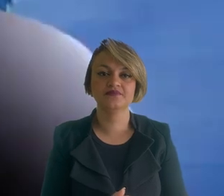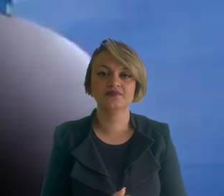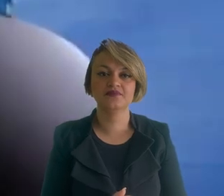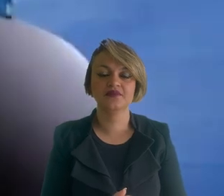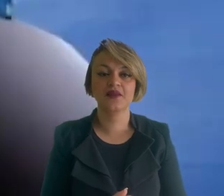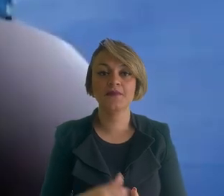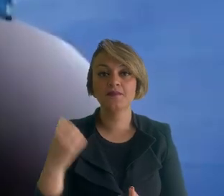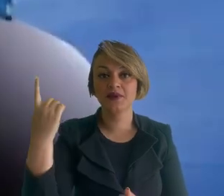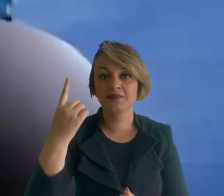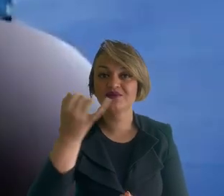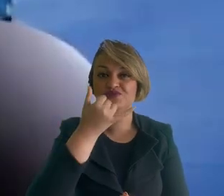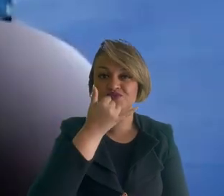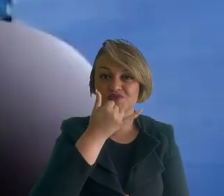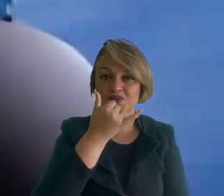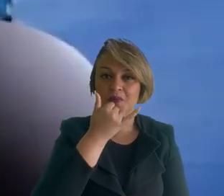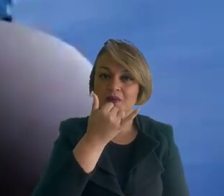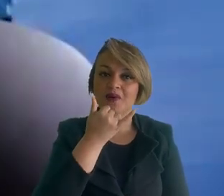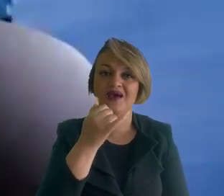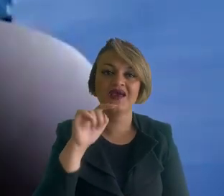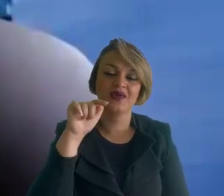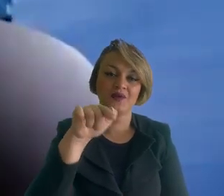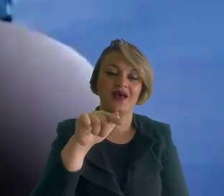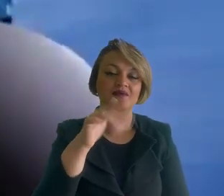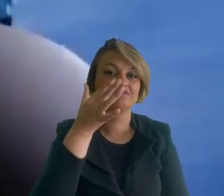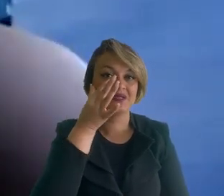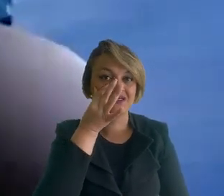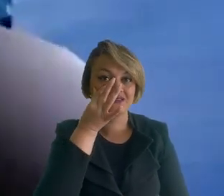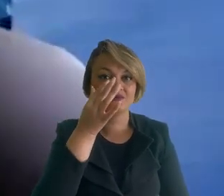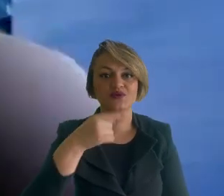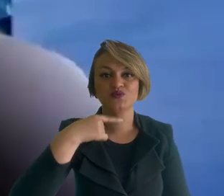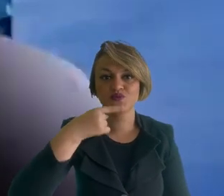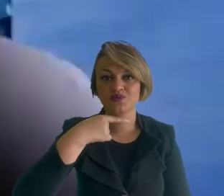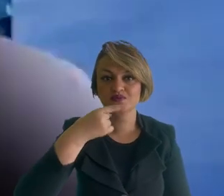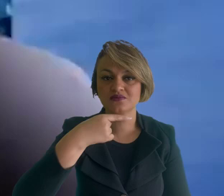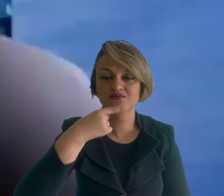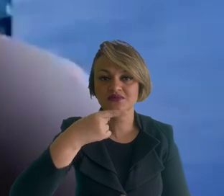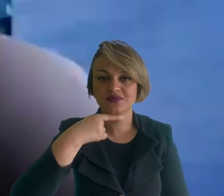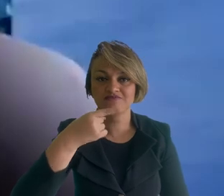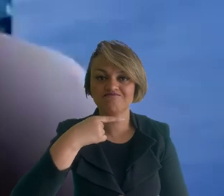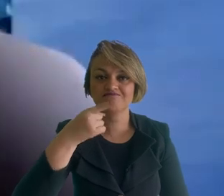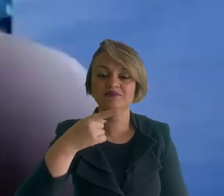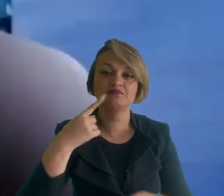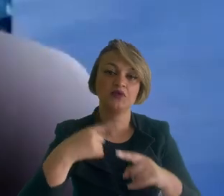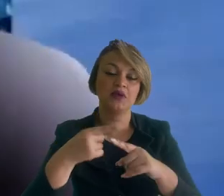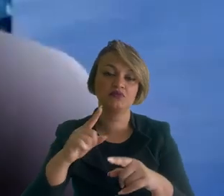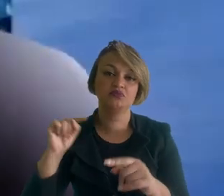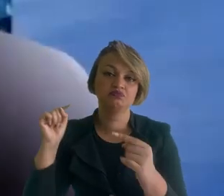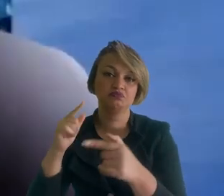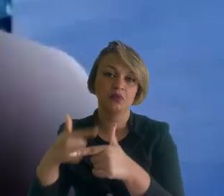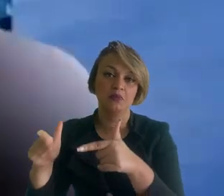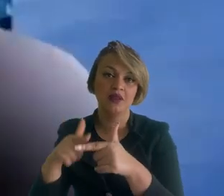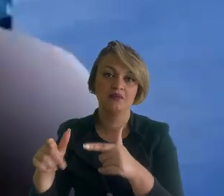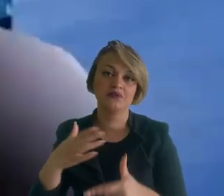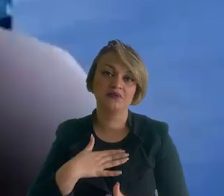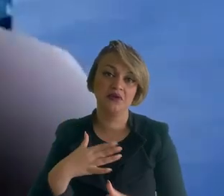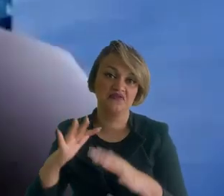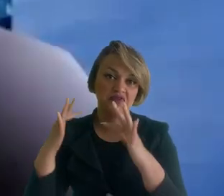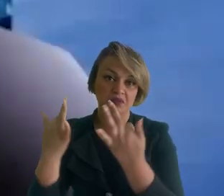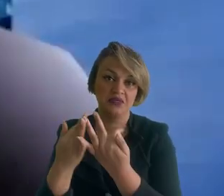inicialmente o desculpo-me por não poder ter podido comparecer presencialmente em razão de problemas